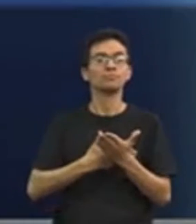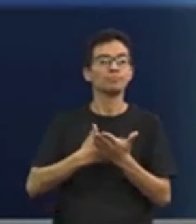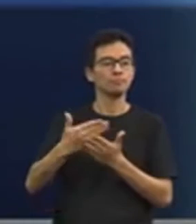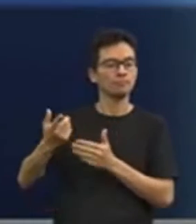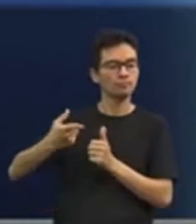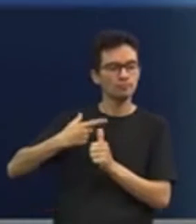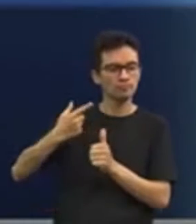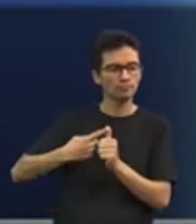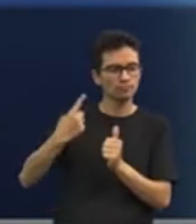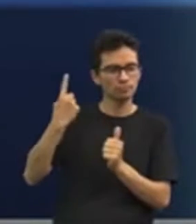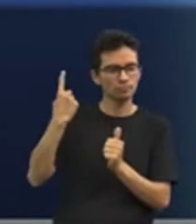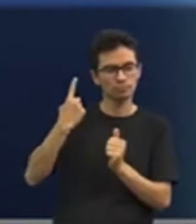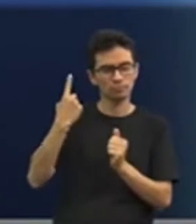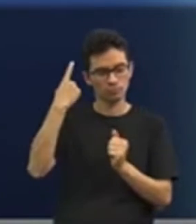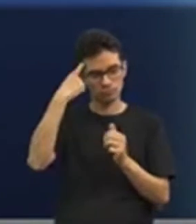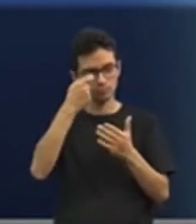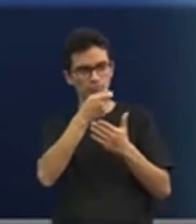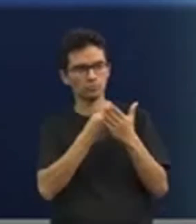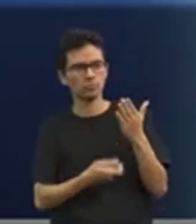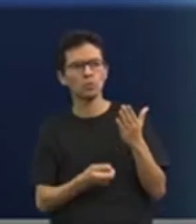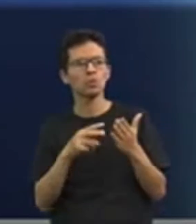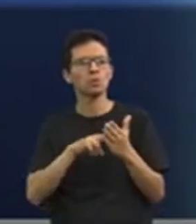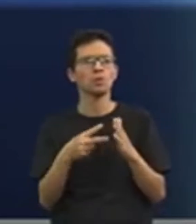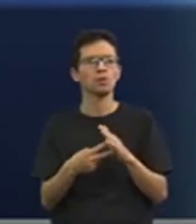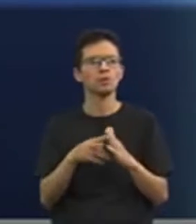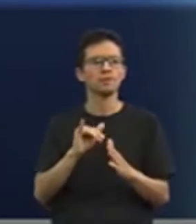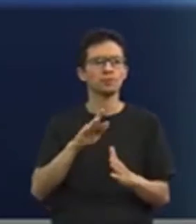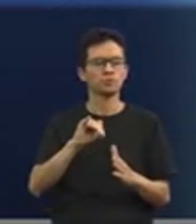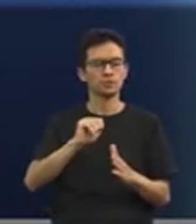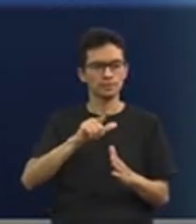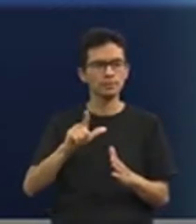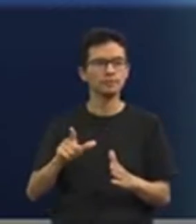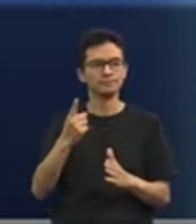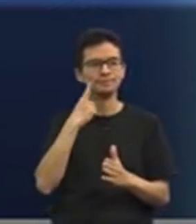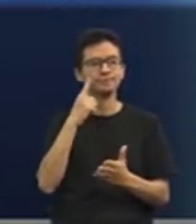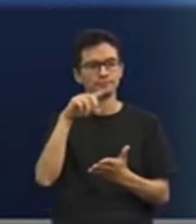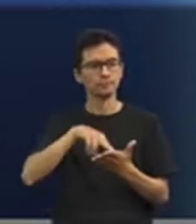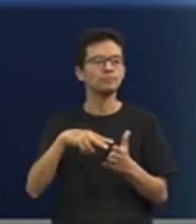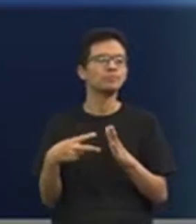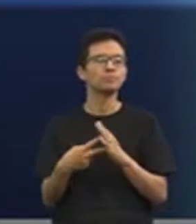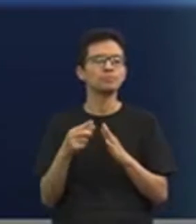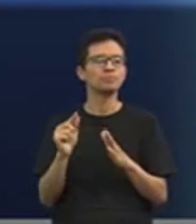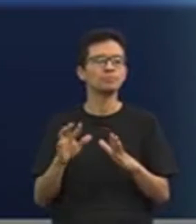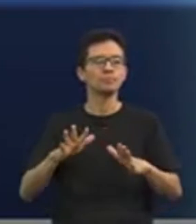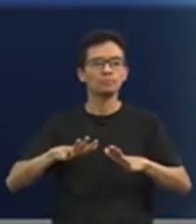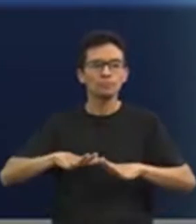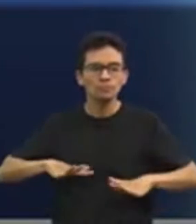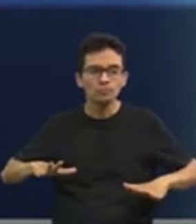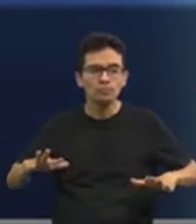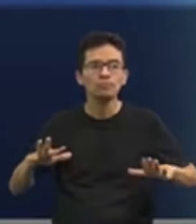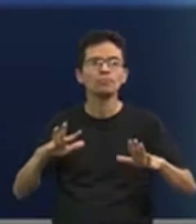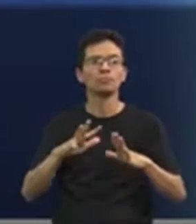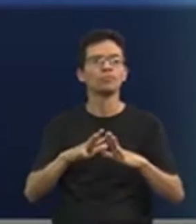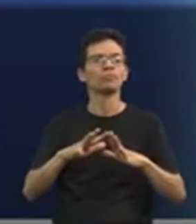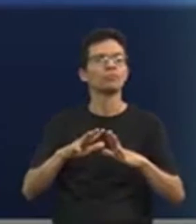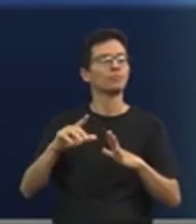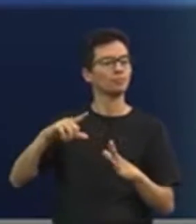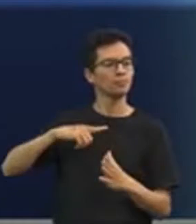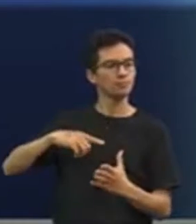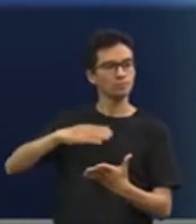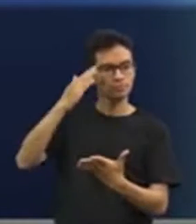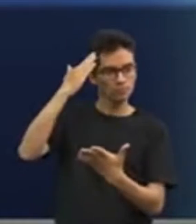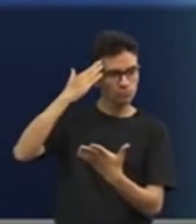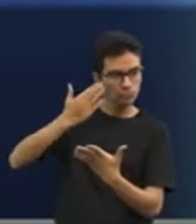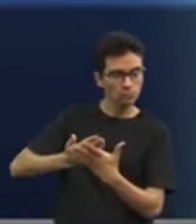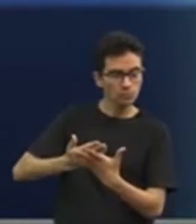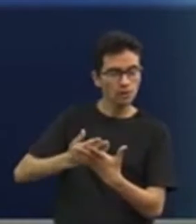gente lá no texto no primeiro texto O que é então velocímetro vamos vir aqui a definição tudo aquilo Em que em